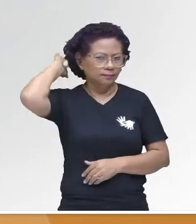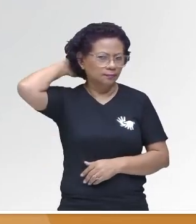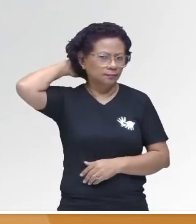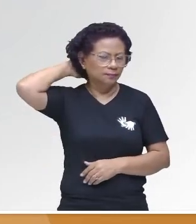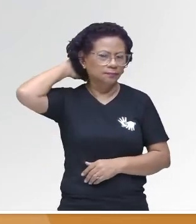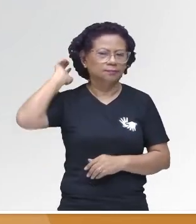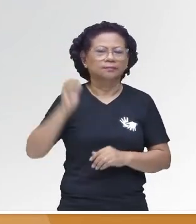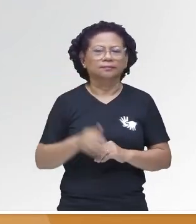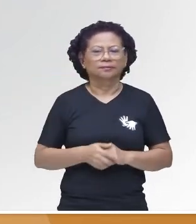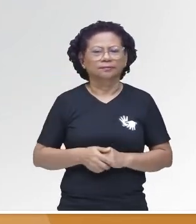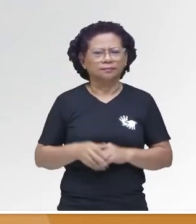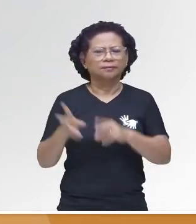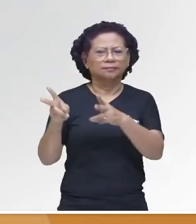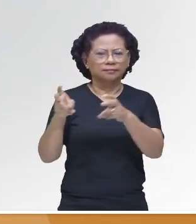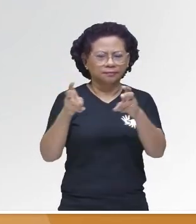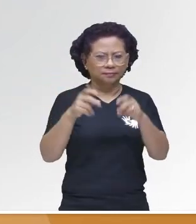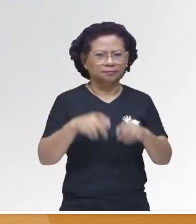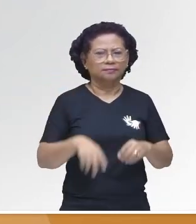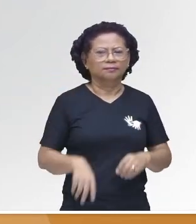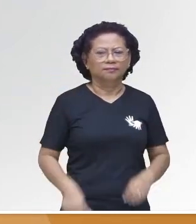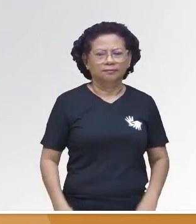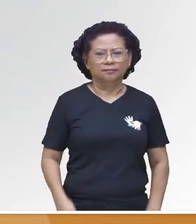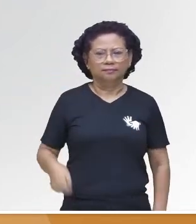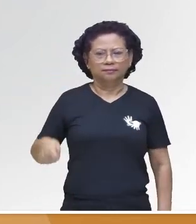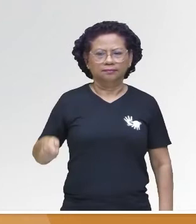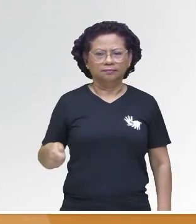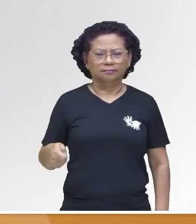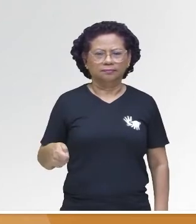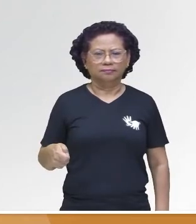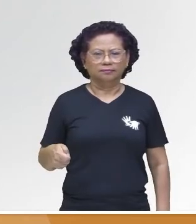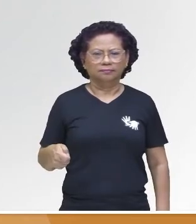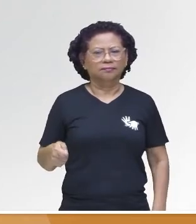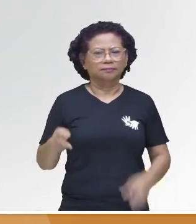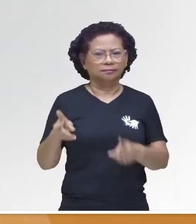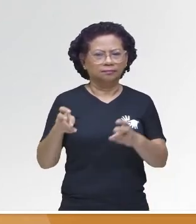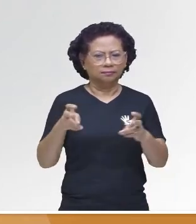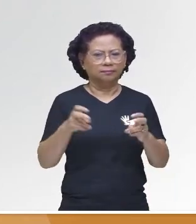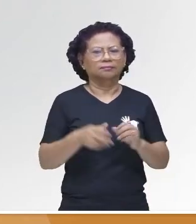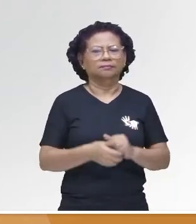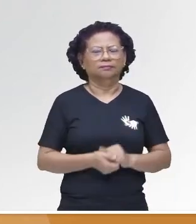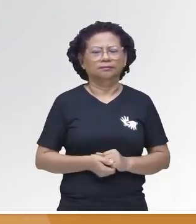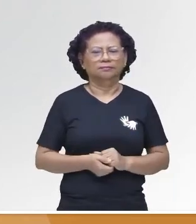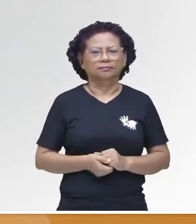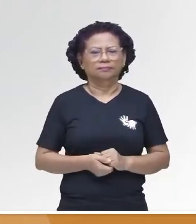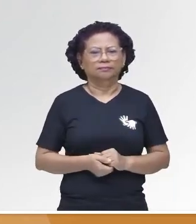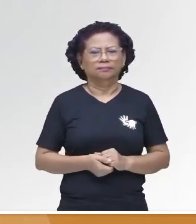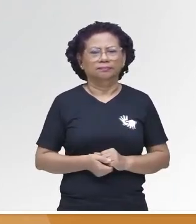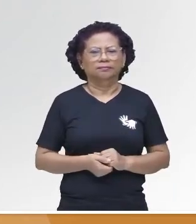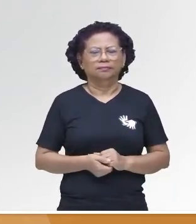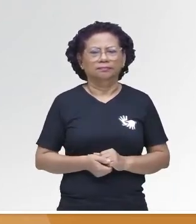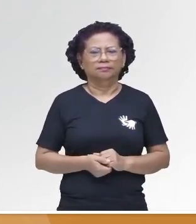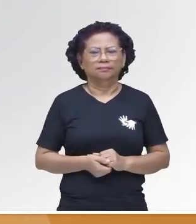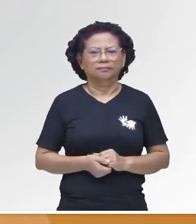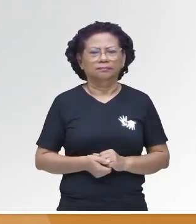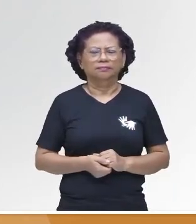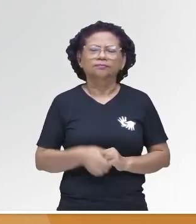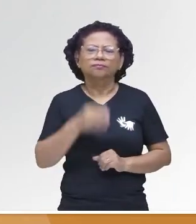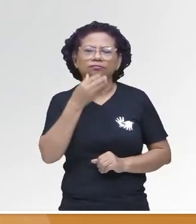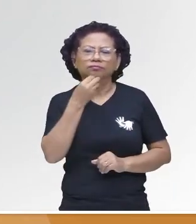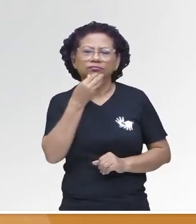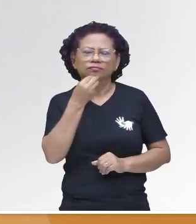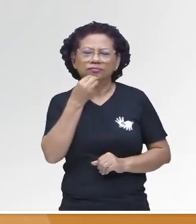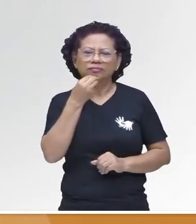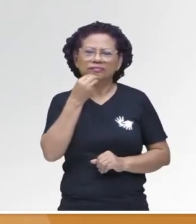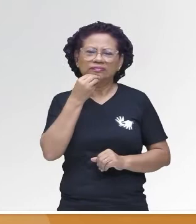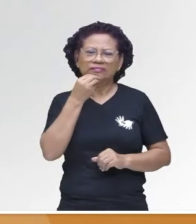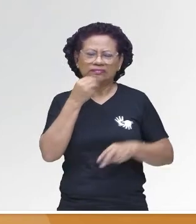uma espada, uma pequena espada, tem uma garrucha e um alforge, aonde ele guarda as armas. Observa que o cara está com uma calça toda